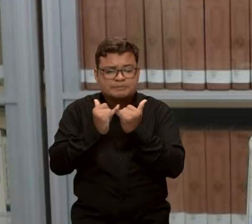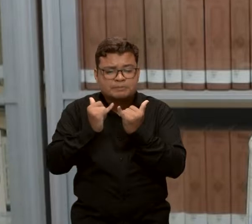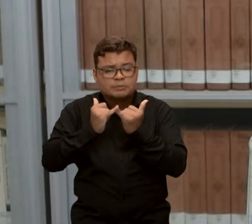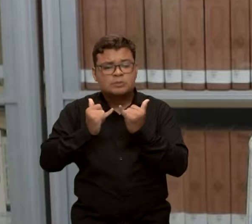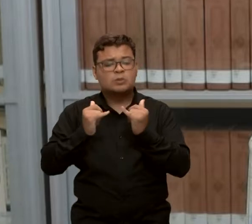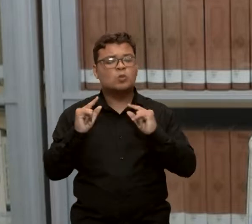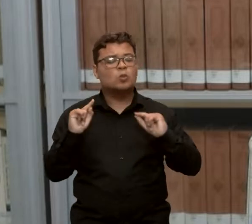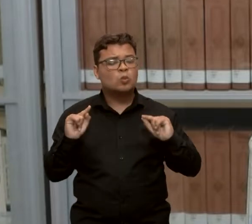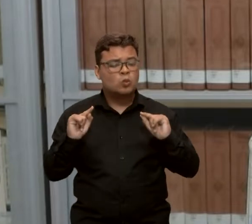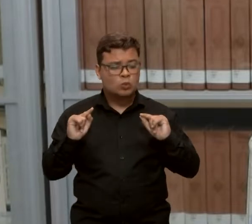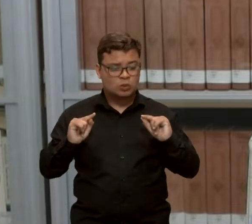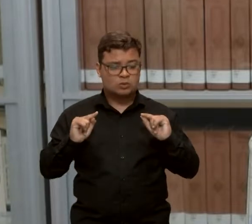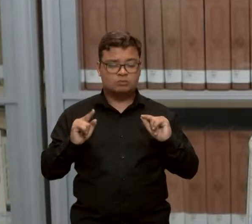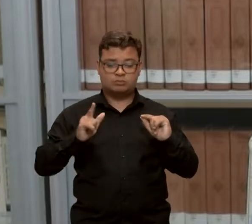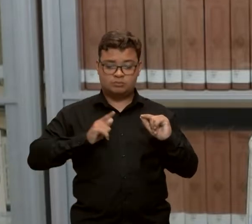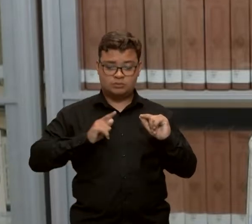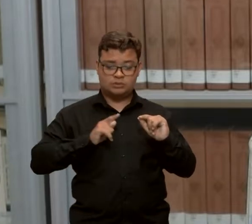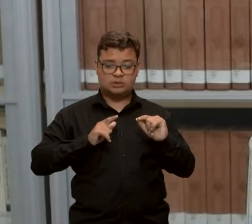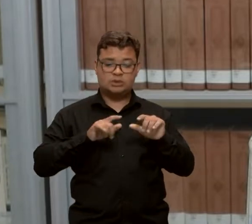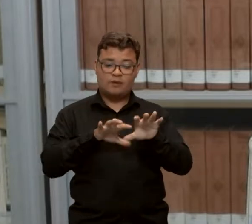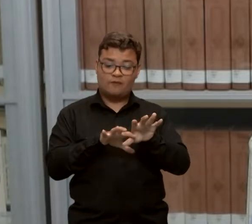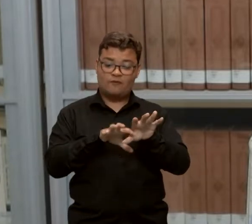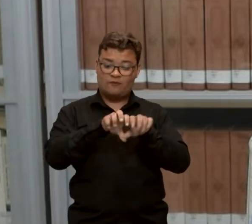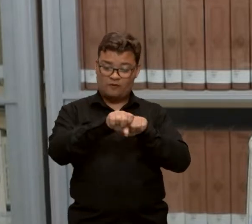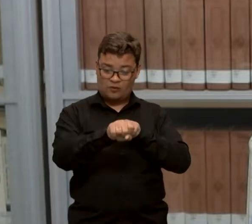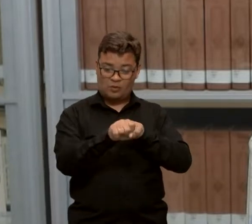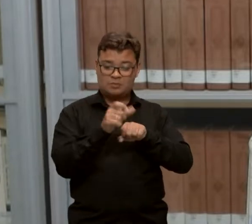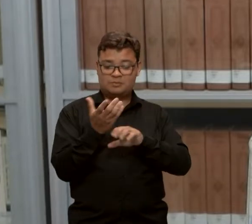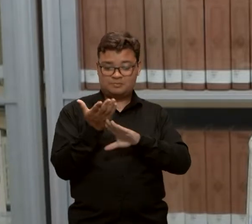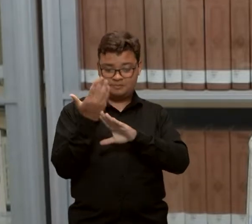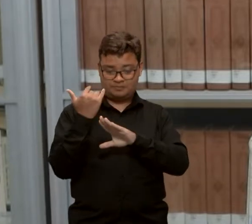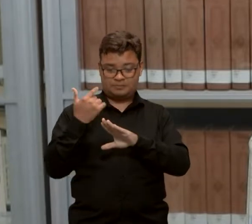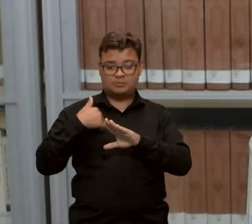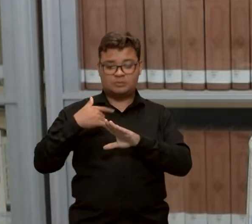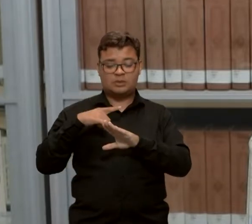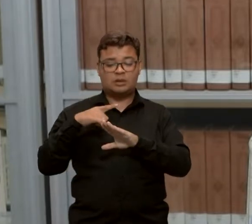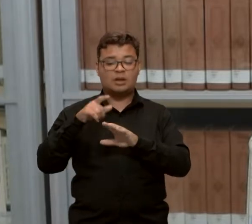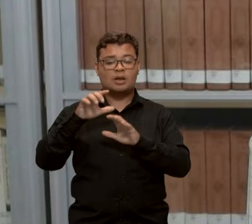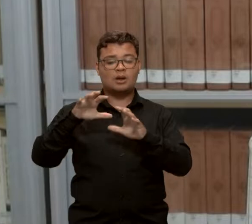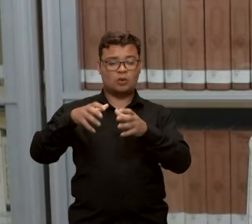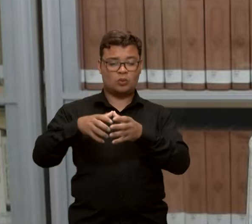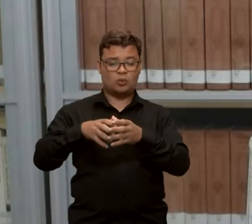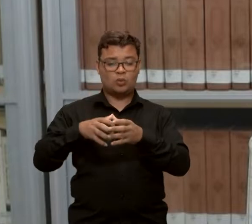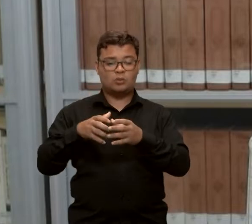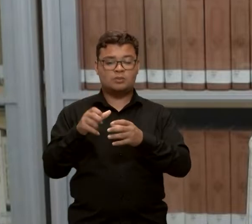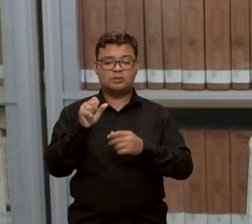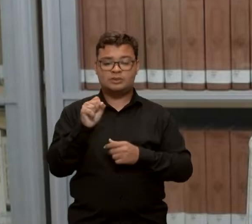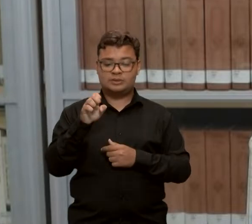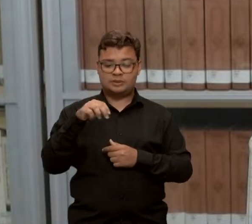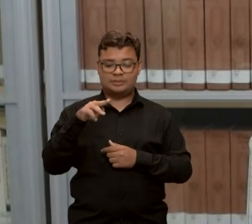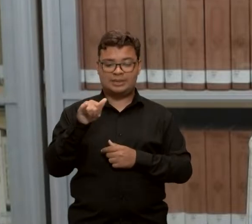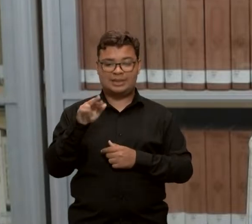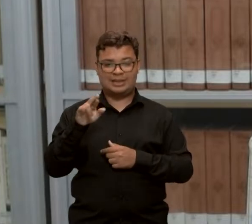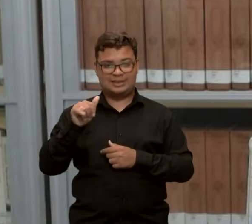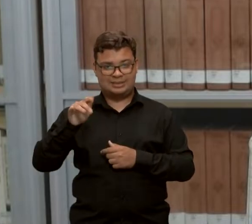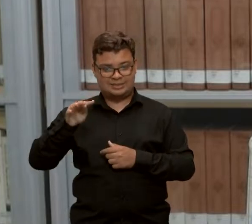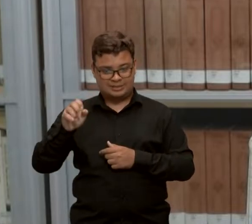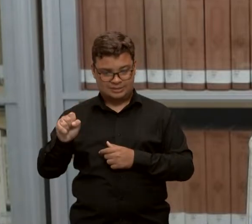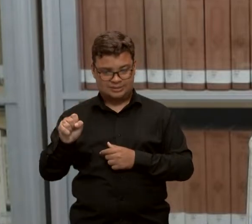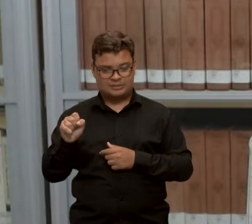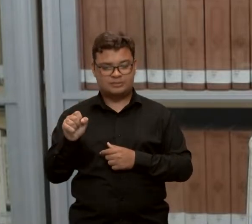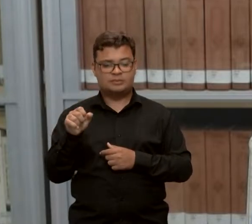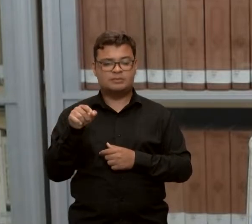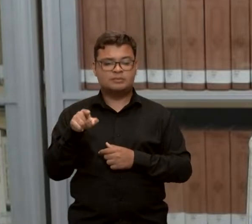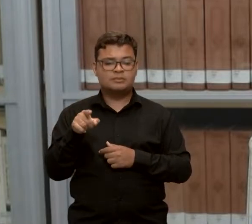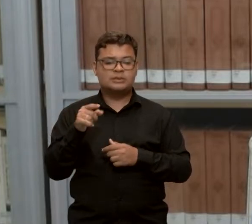com a formação que eu recebi enquanto seminarista dos jesuítas, né? Que é muito parecido com o trabalho